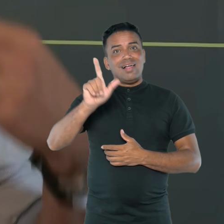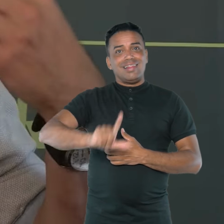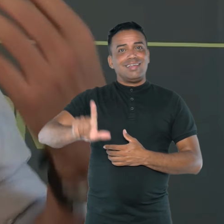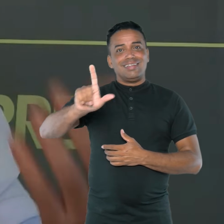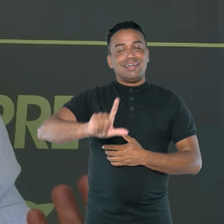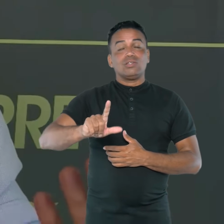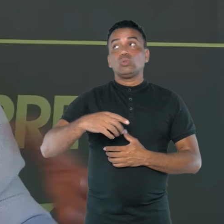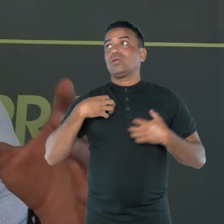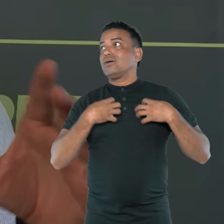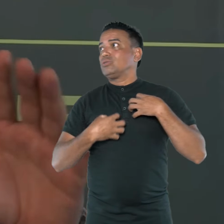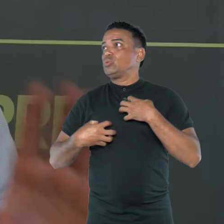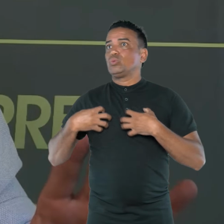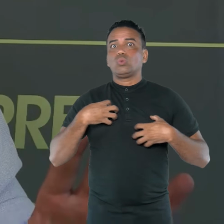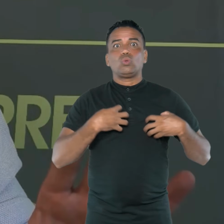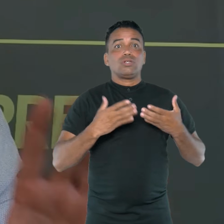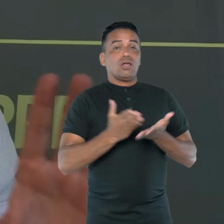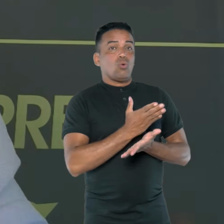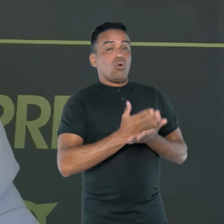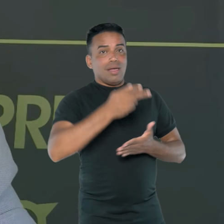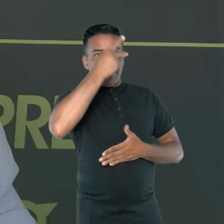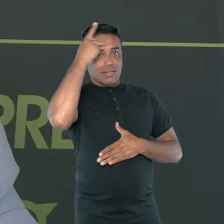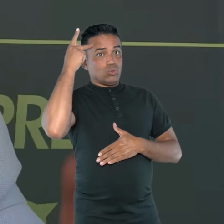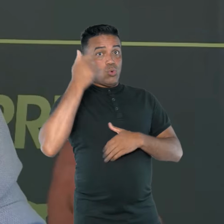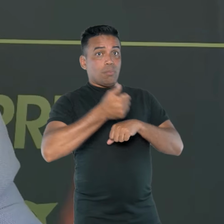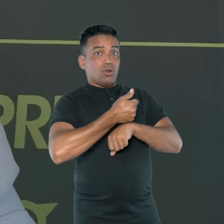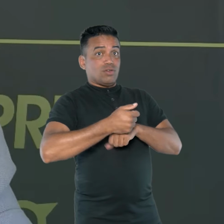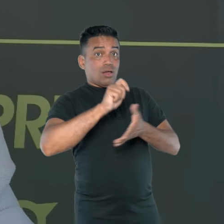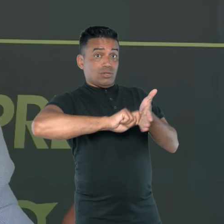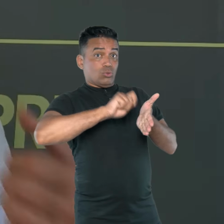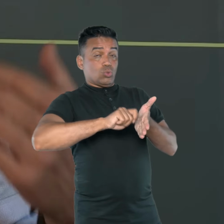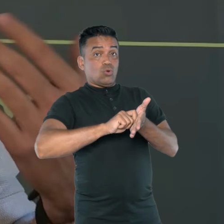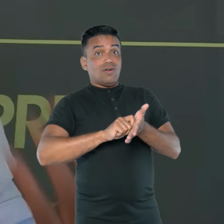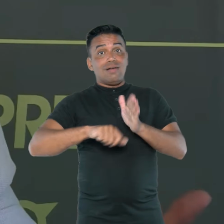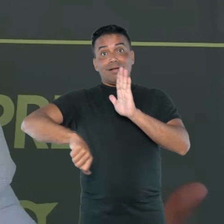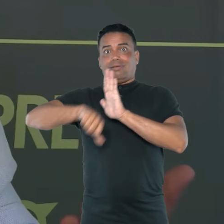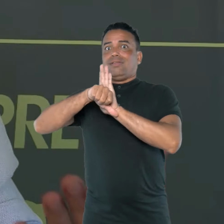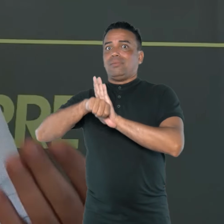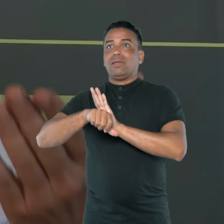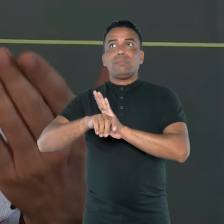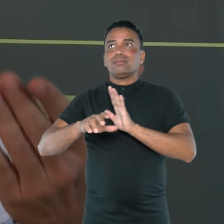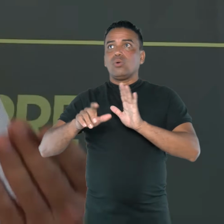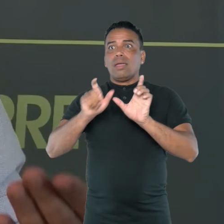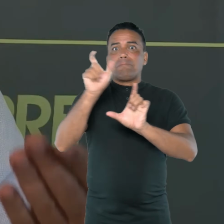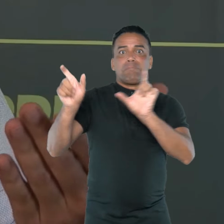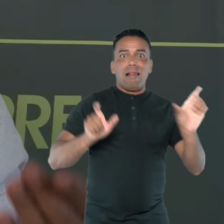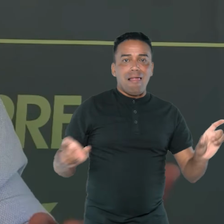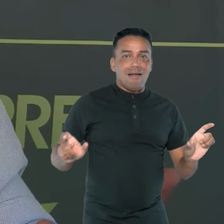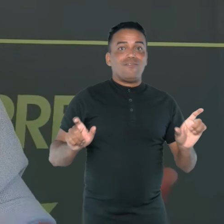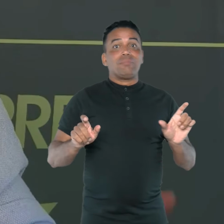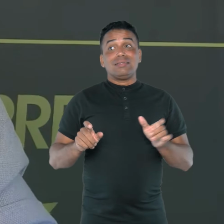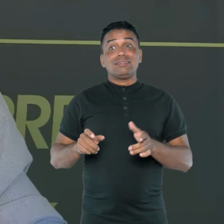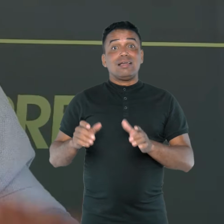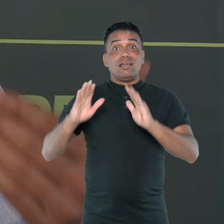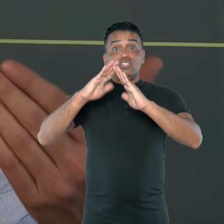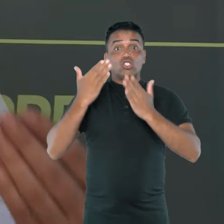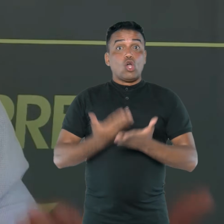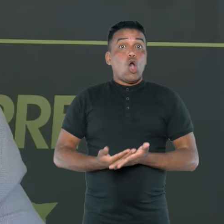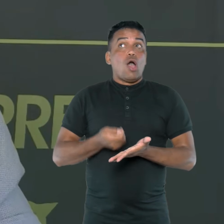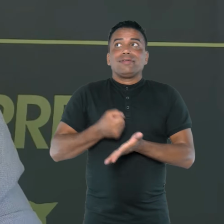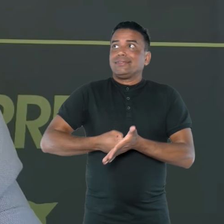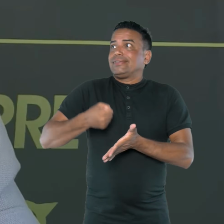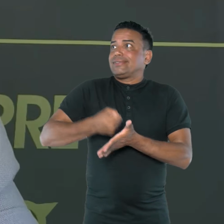deixavam angústias que qualquer autor consideraria um crime. Não pelo delírio das palavras, mas pela insistência da escola em diminuir